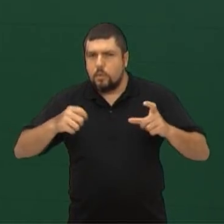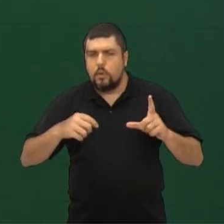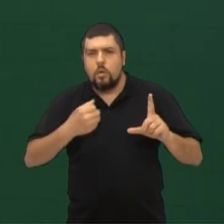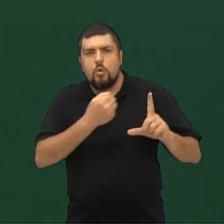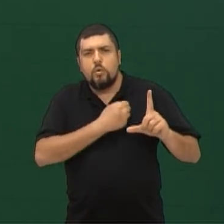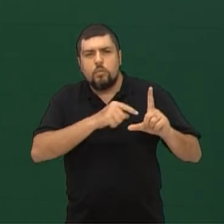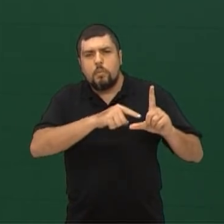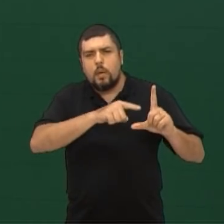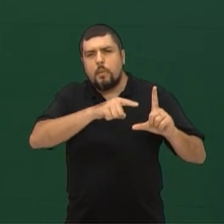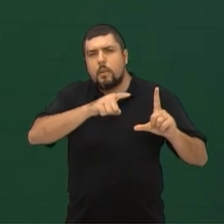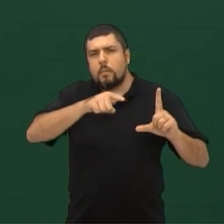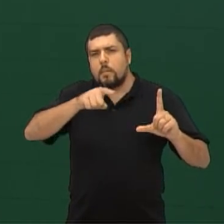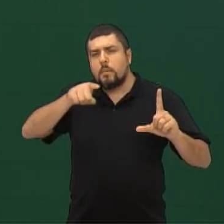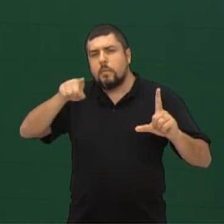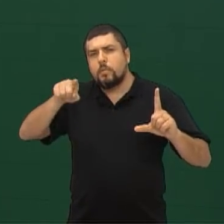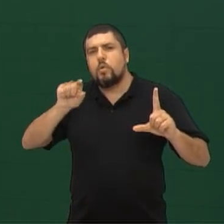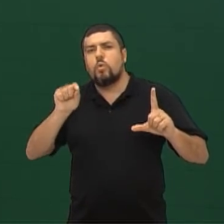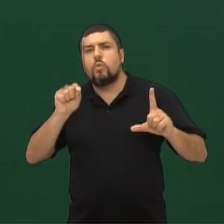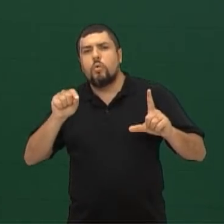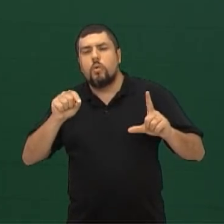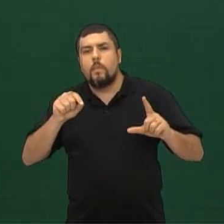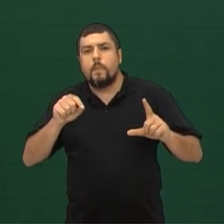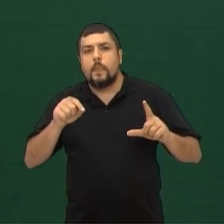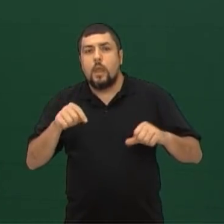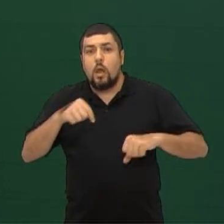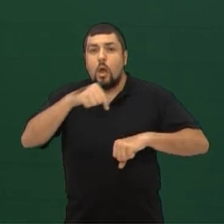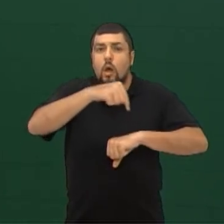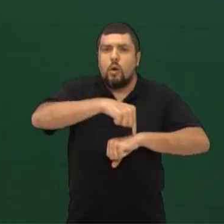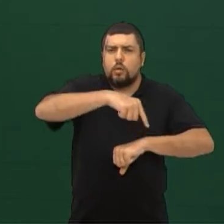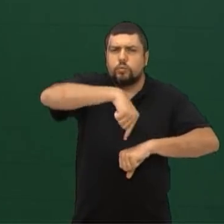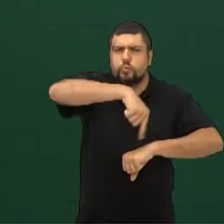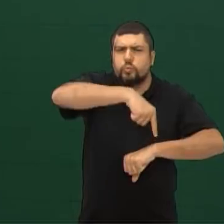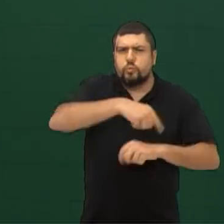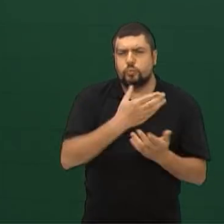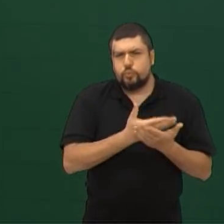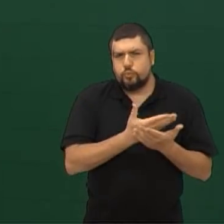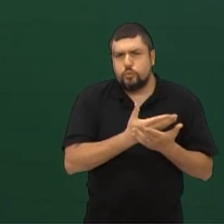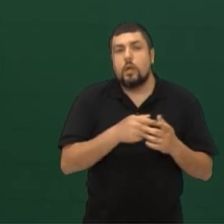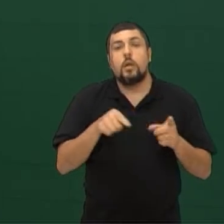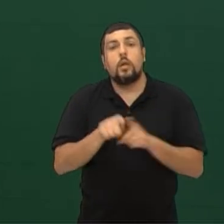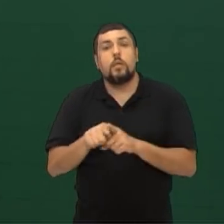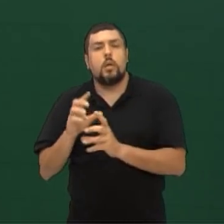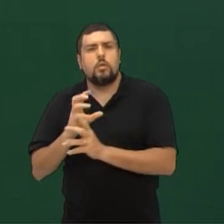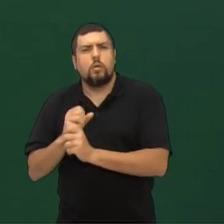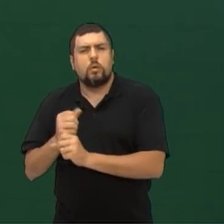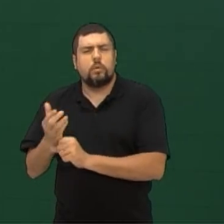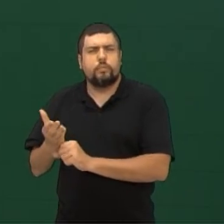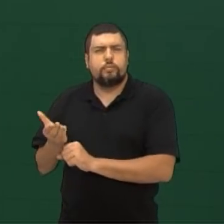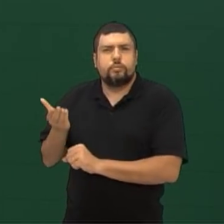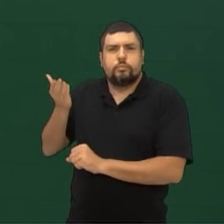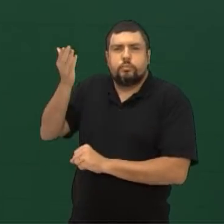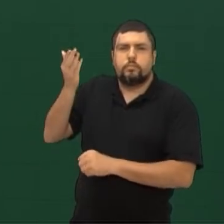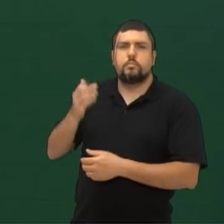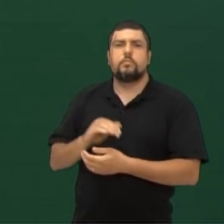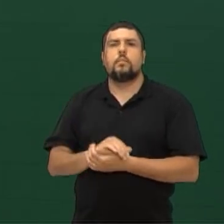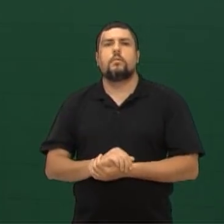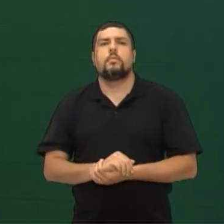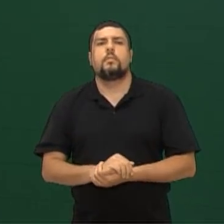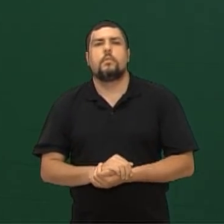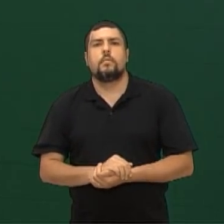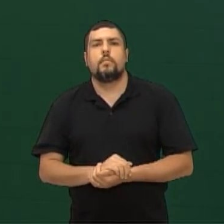exercício, nesse nosso exemplo, entre quanto mais horas ele estuda, em média, maior é a nota dele.